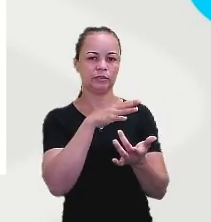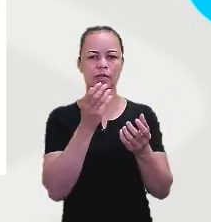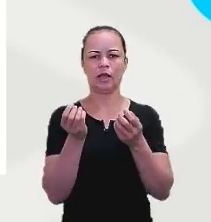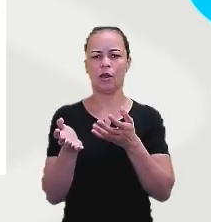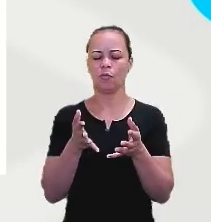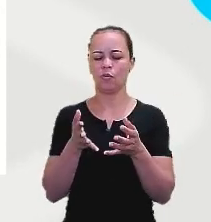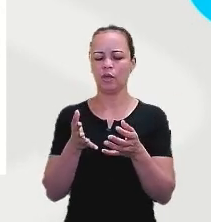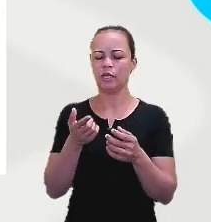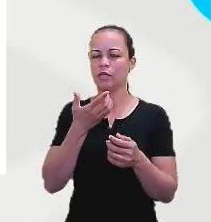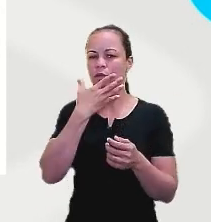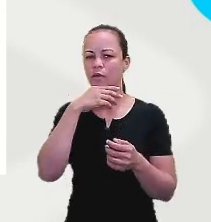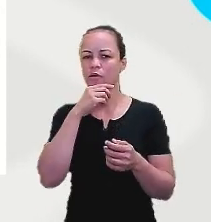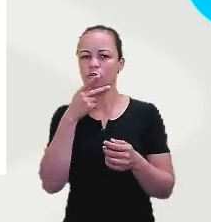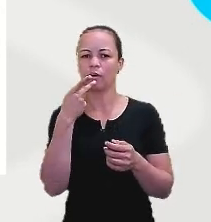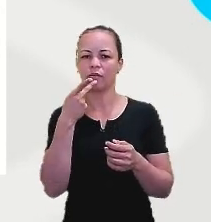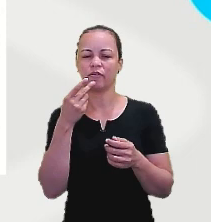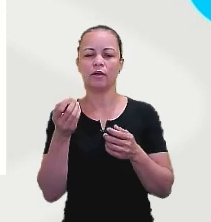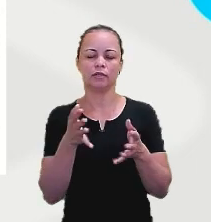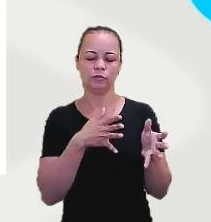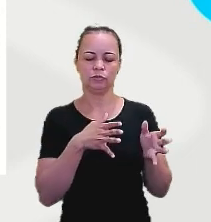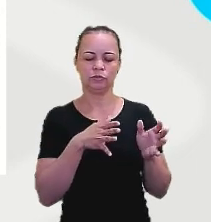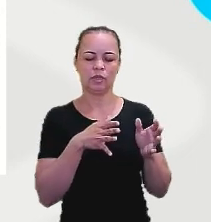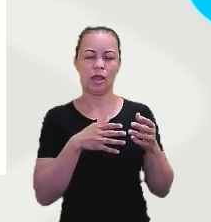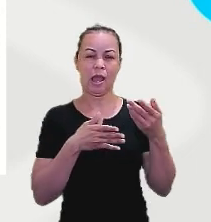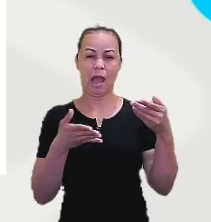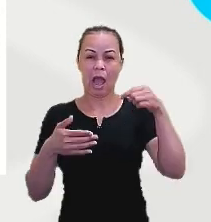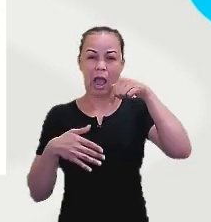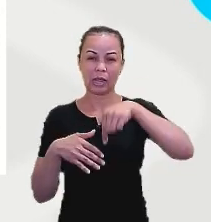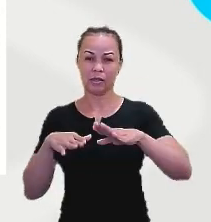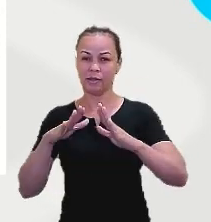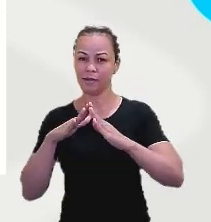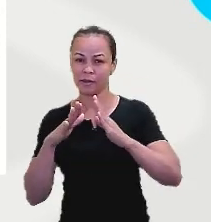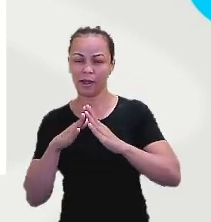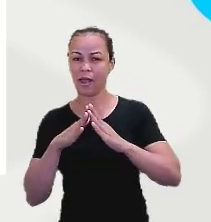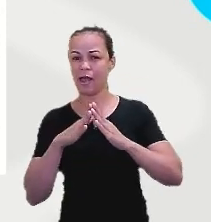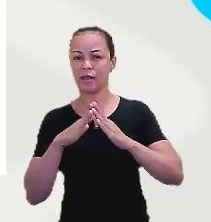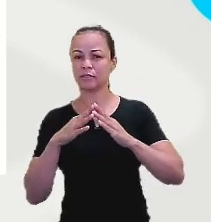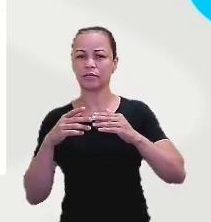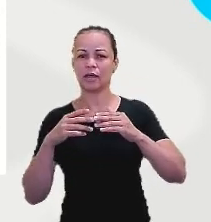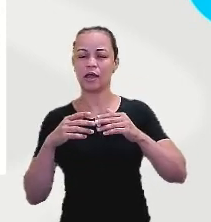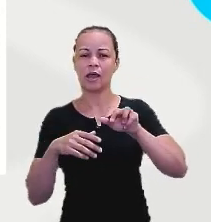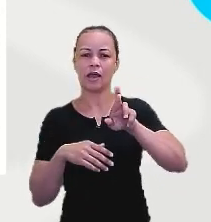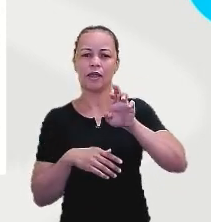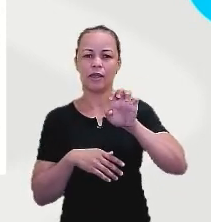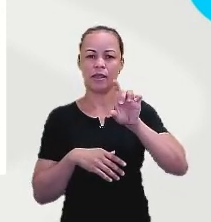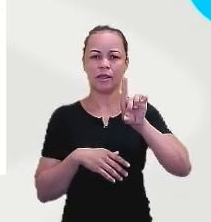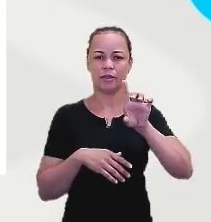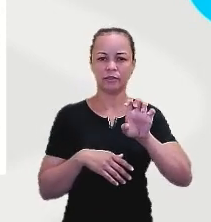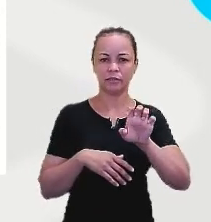Rede social aqui em casa é outra coisa. Então, o que a gente pode